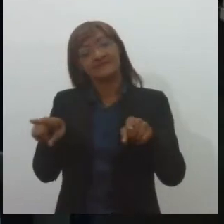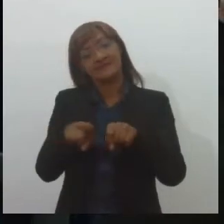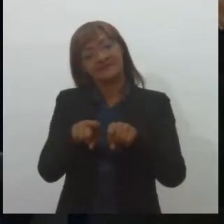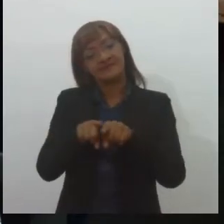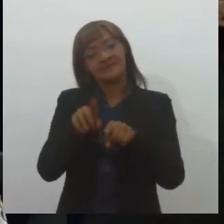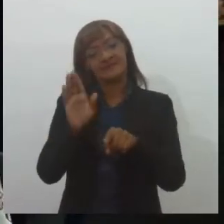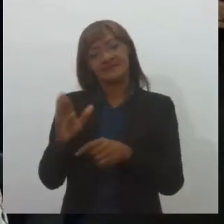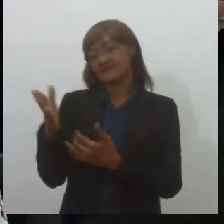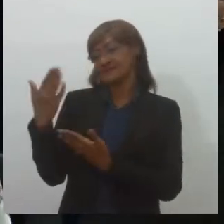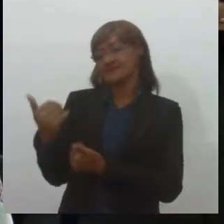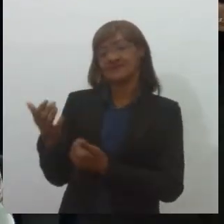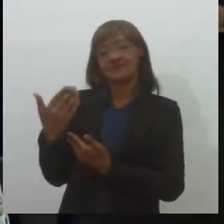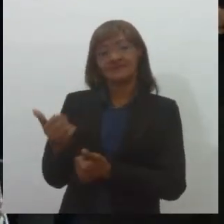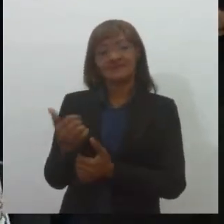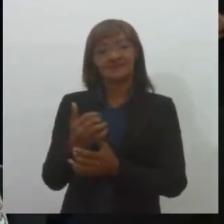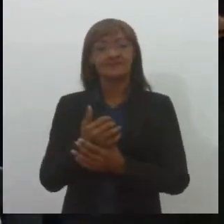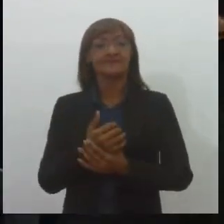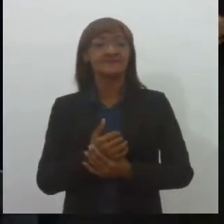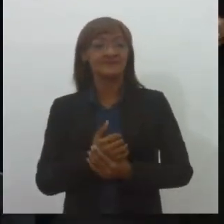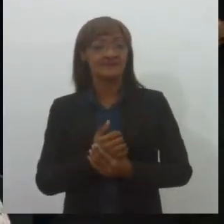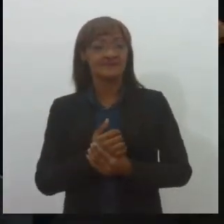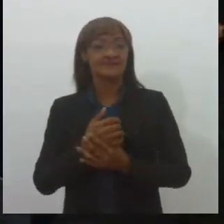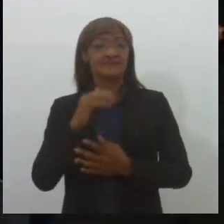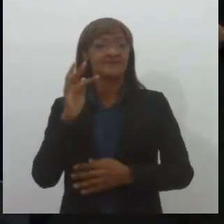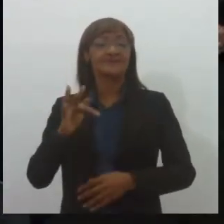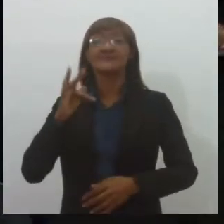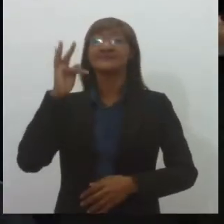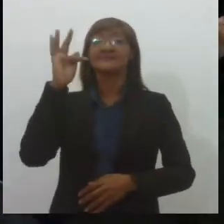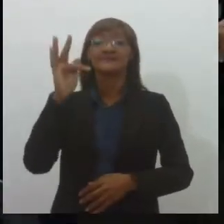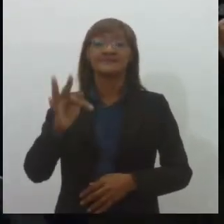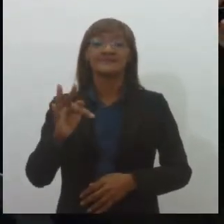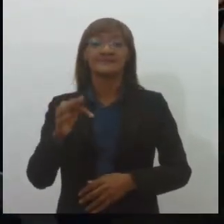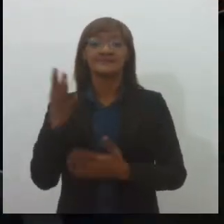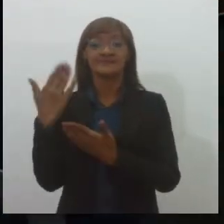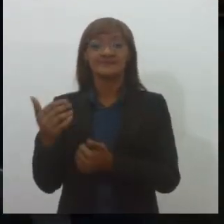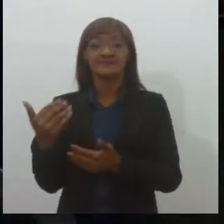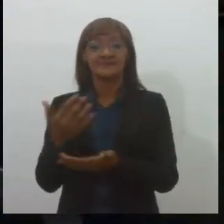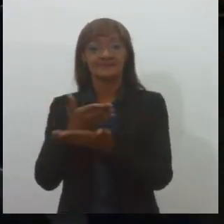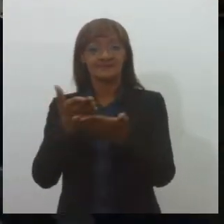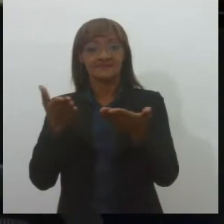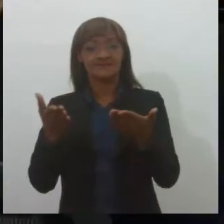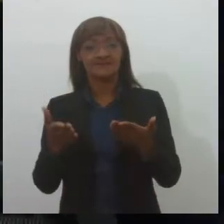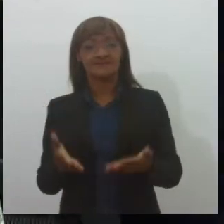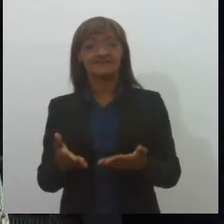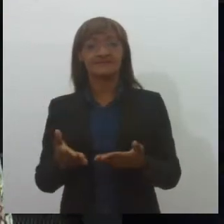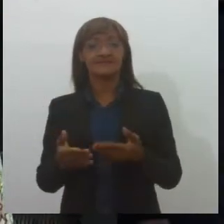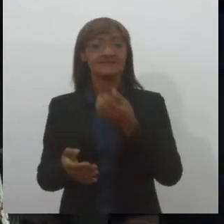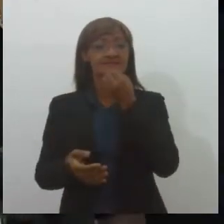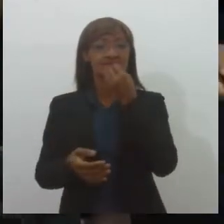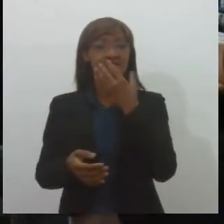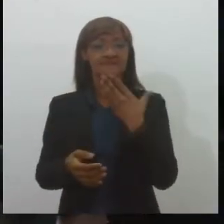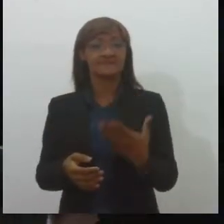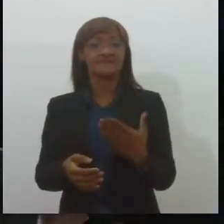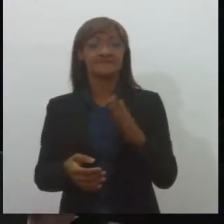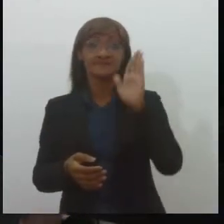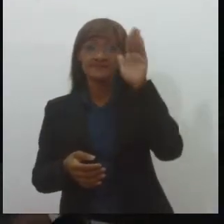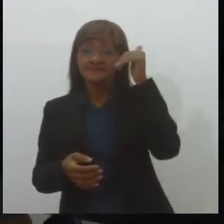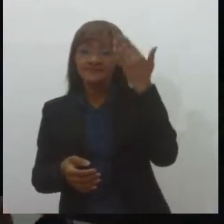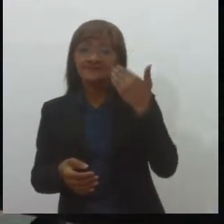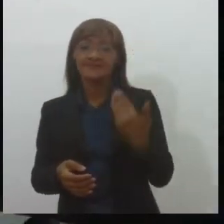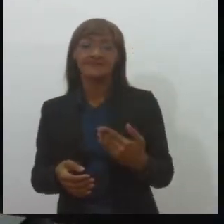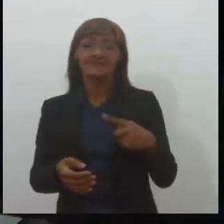que com jovens fazendo tudo estudo tudo levantamento do Futuro né que são esses jovens então tem muita contribuir é uma grande honra né